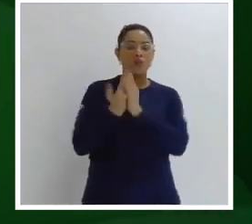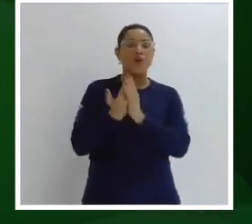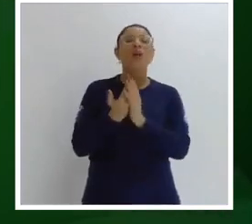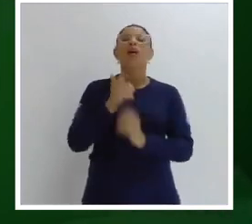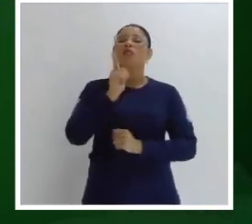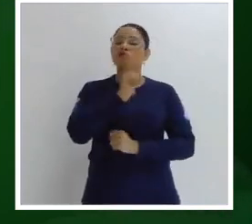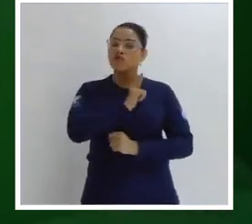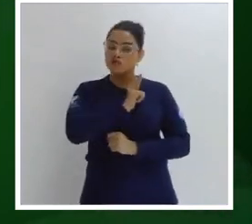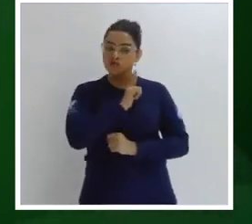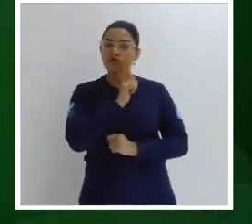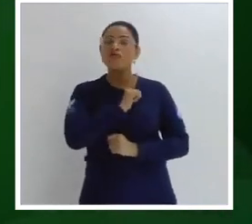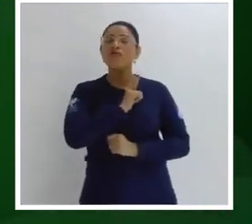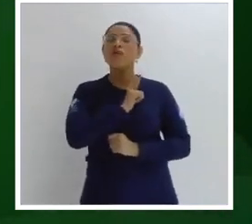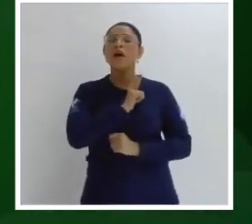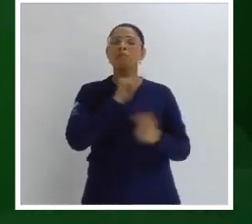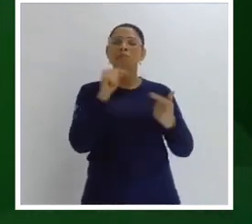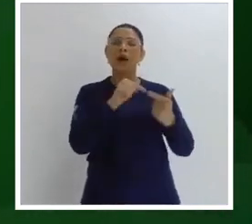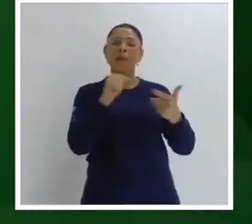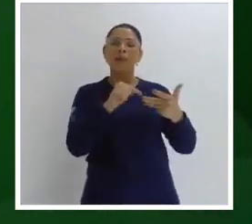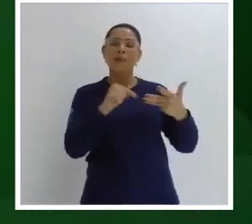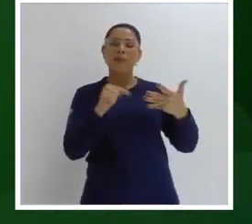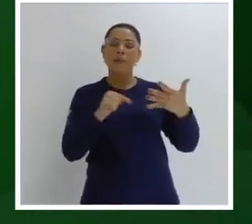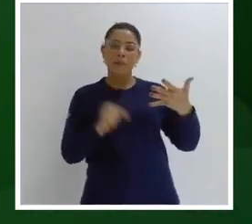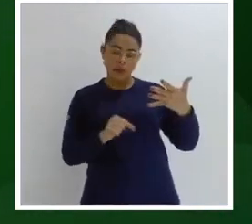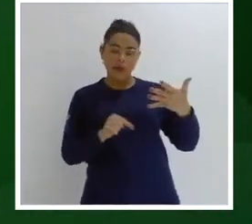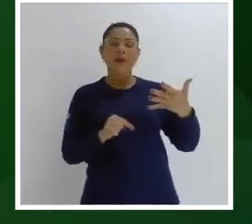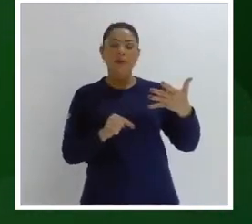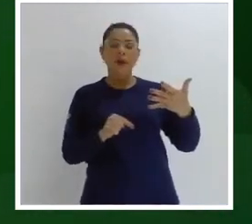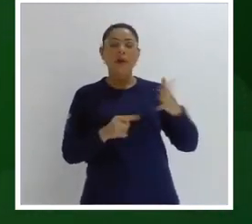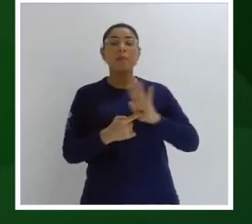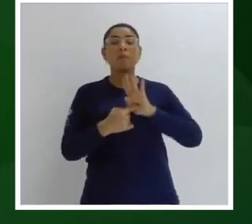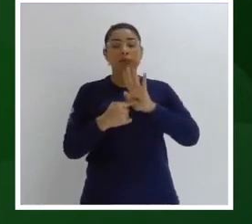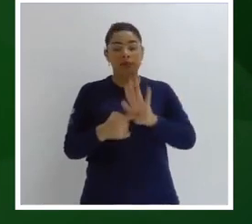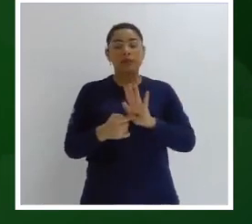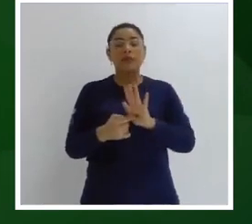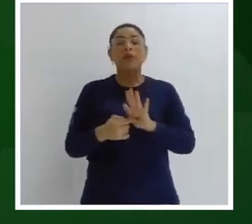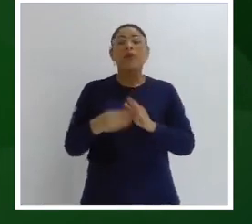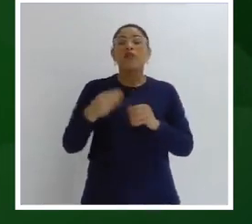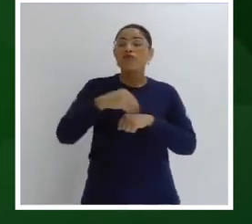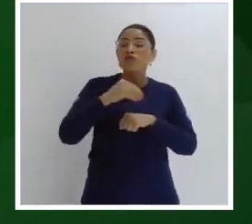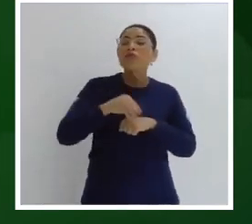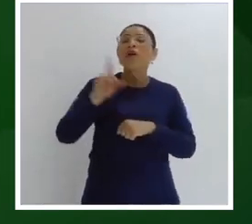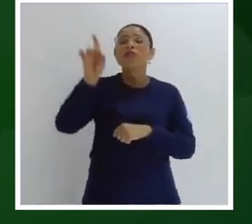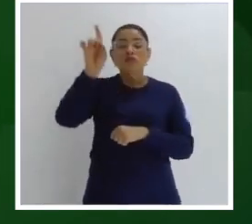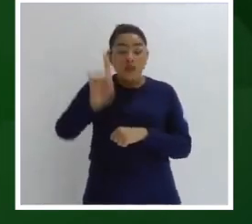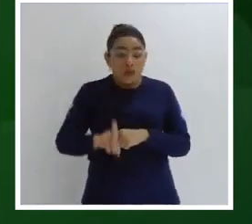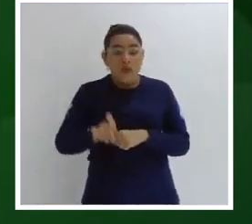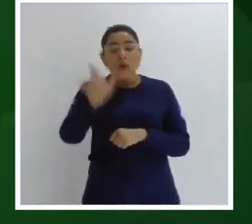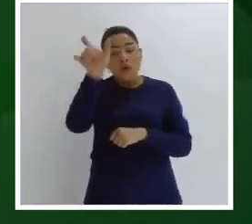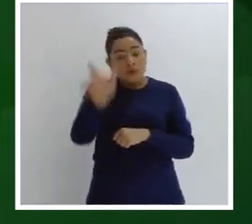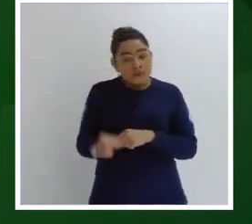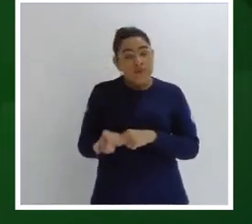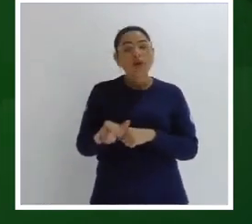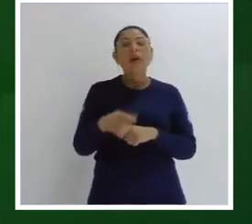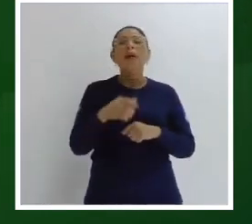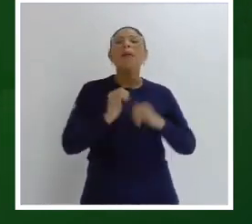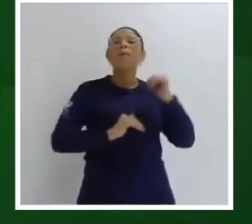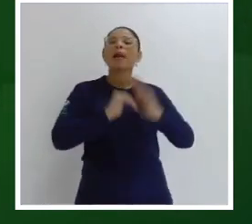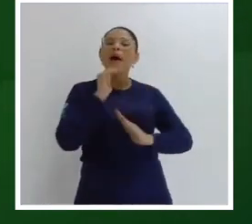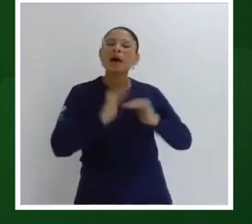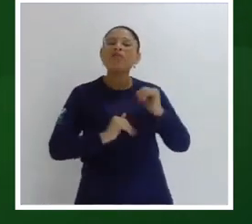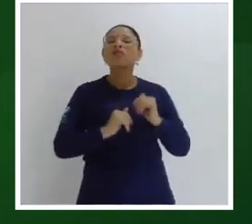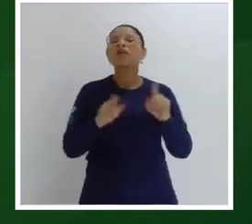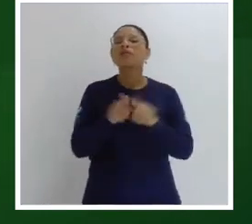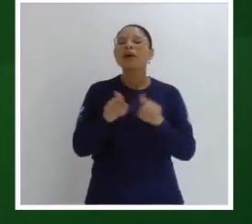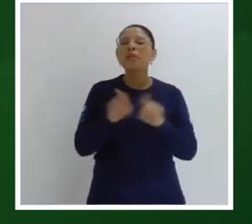critérios para a gente identificar esse indicar esses diretores que tinham boas práticas que tiveram bons resultados no Ideb